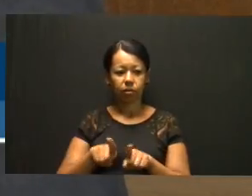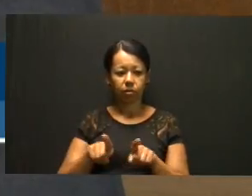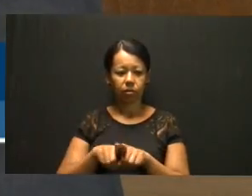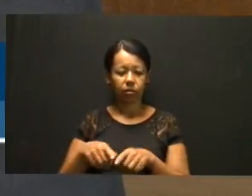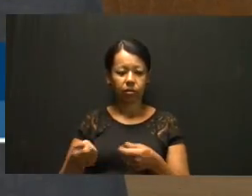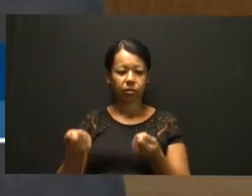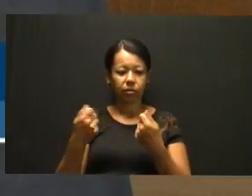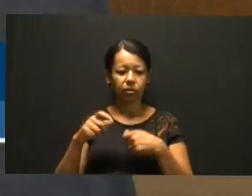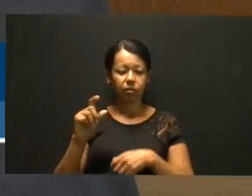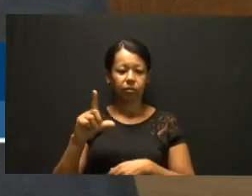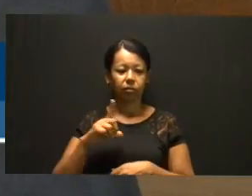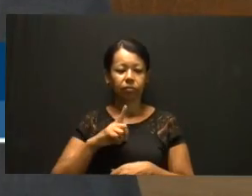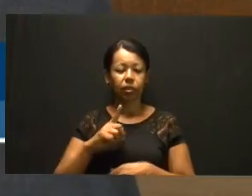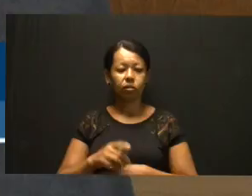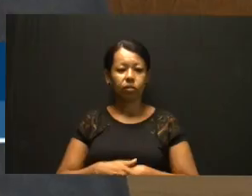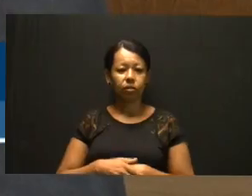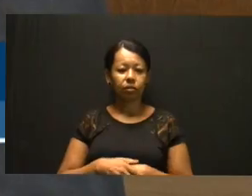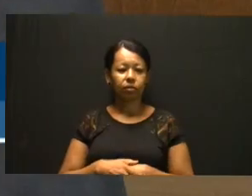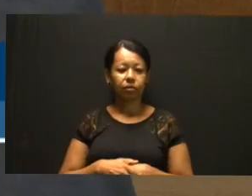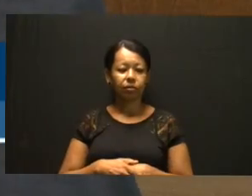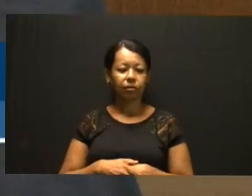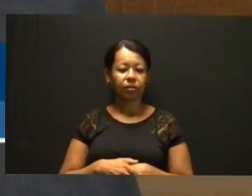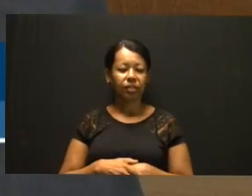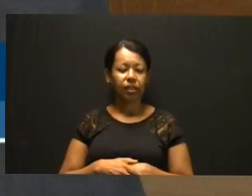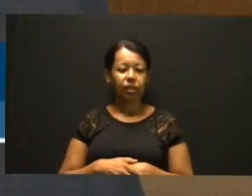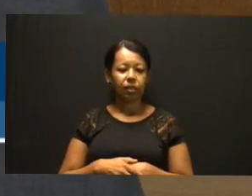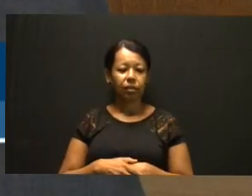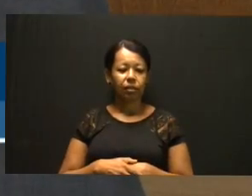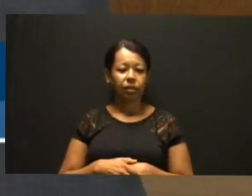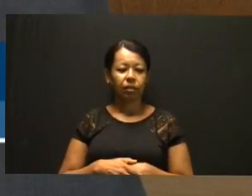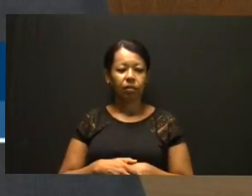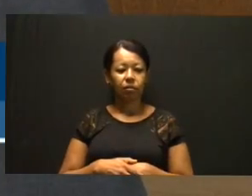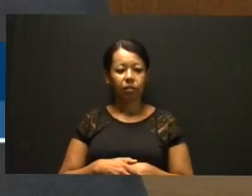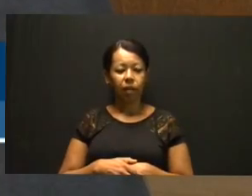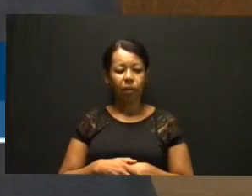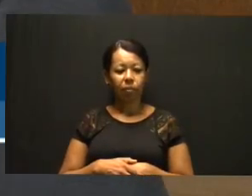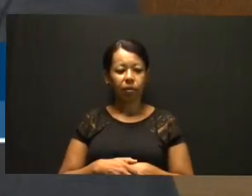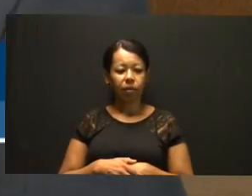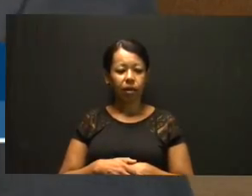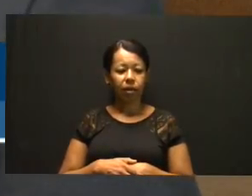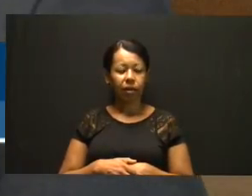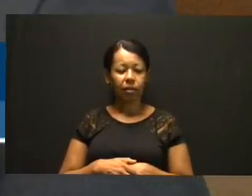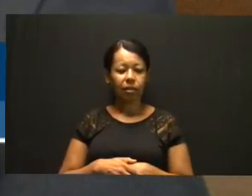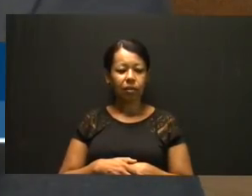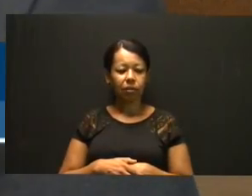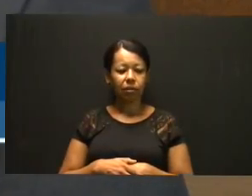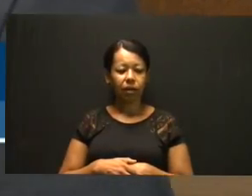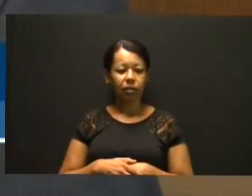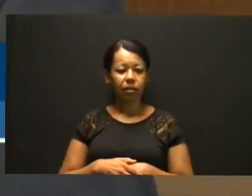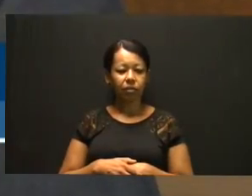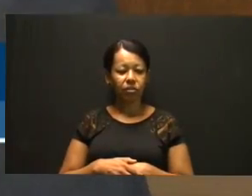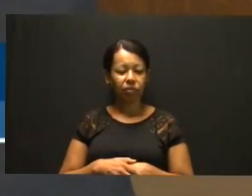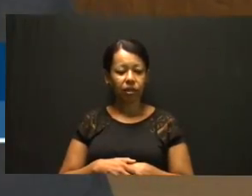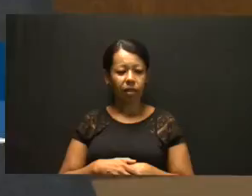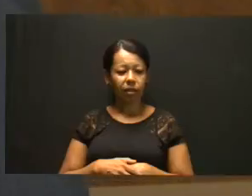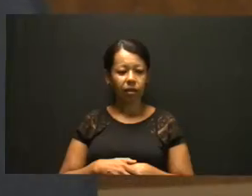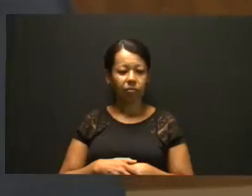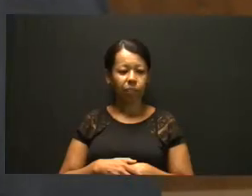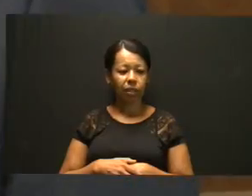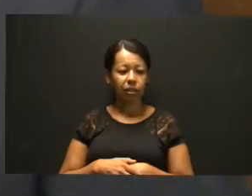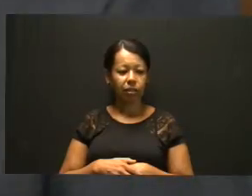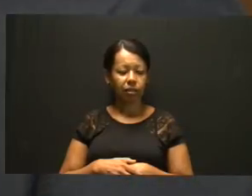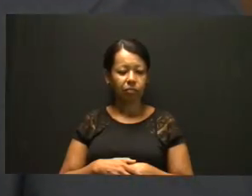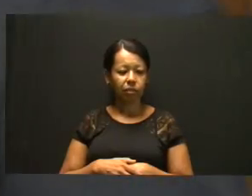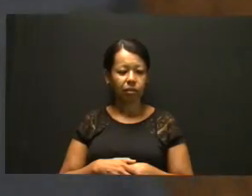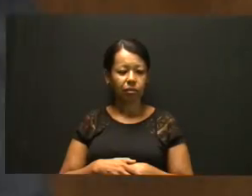de pronto e atento, porque devemos buscar aquilo que é de direito da nossa cidade. Um abraço e até a próxima. Eu que agradeço a todos. Muito bem,